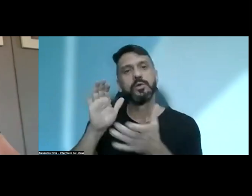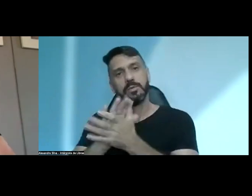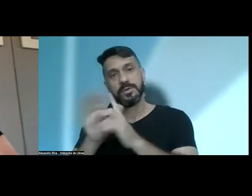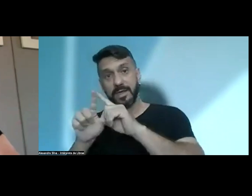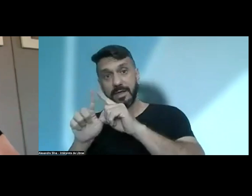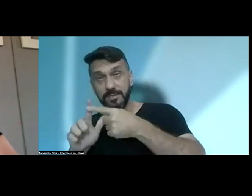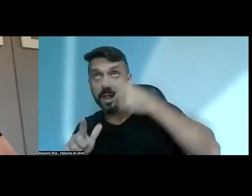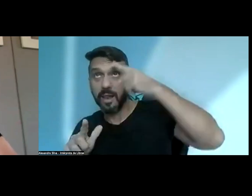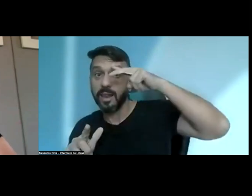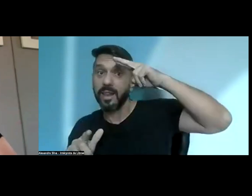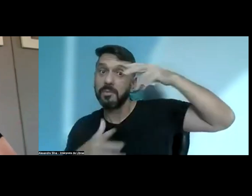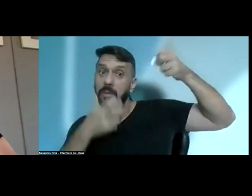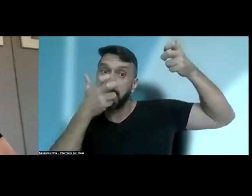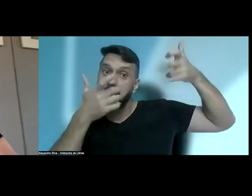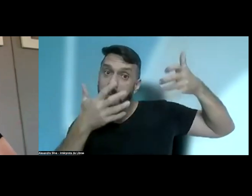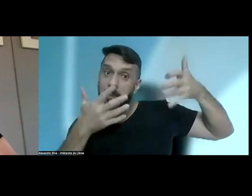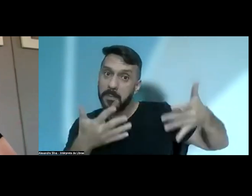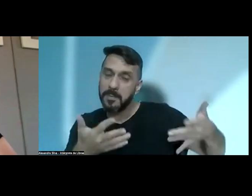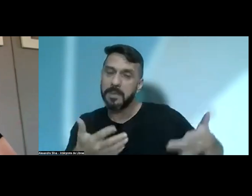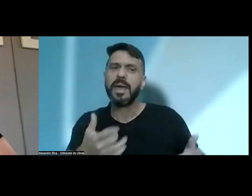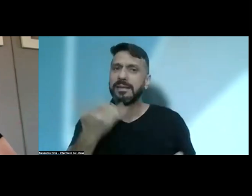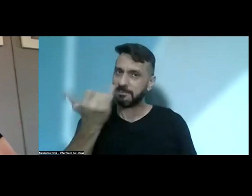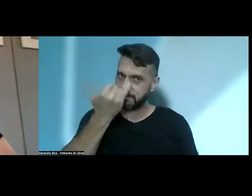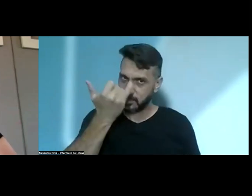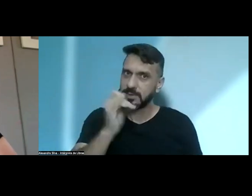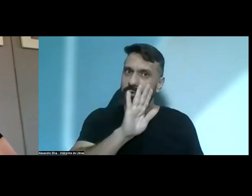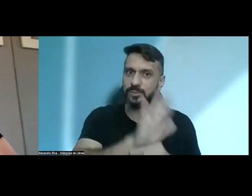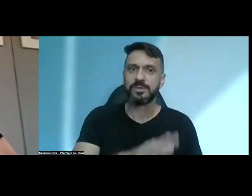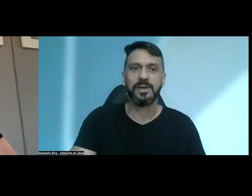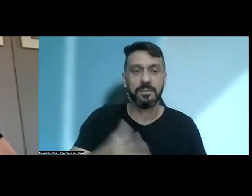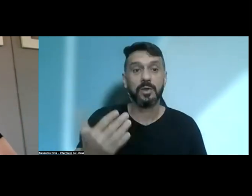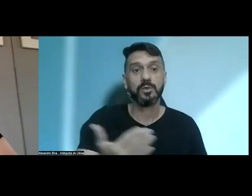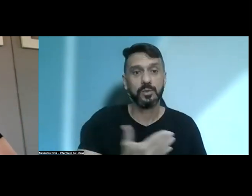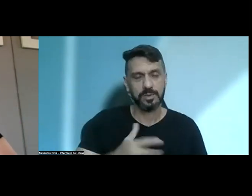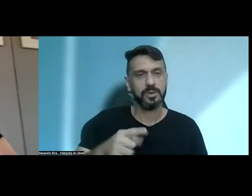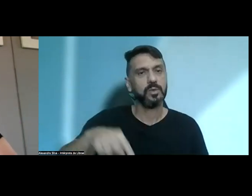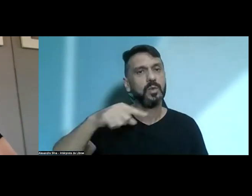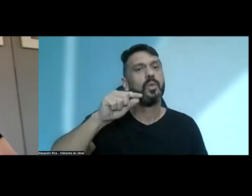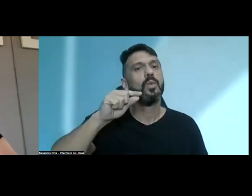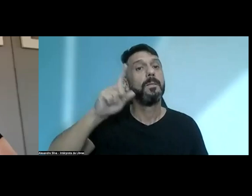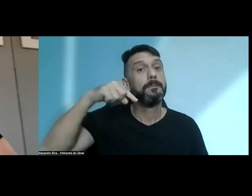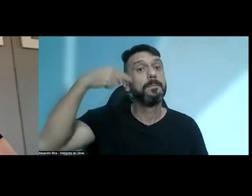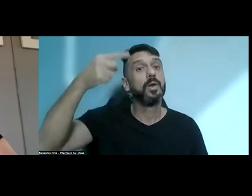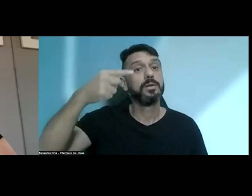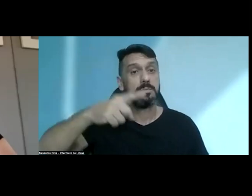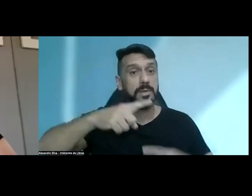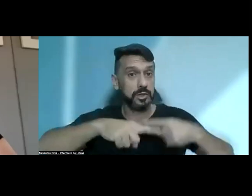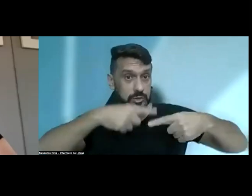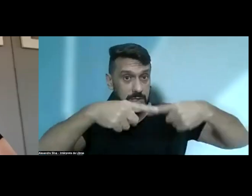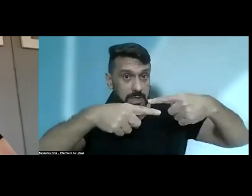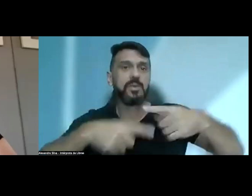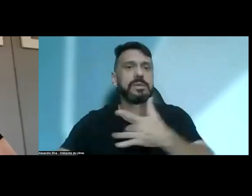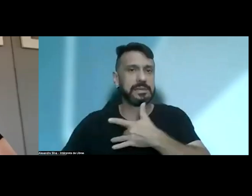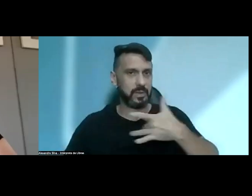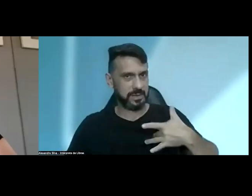engravidar. Pois é, deixa Esses eu dados, eles vêm fazer. para nos ajudar, né, a ter uma próxima geração mais saudável, que é o que a gente